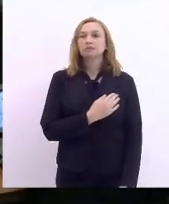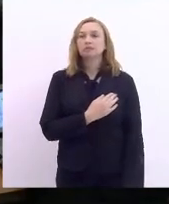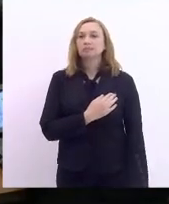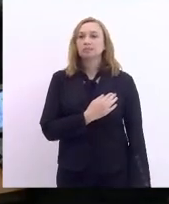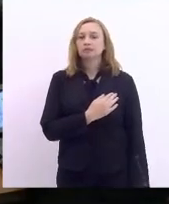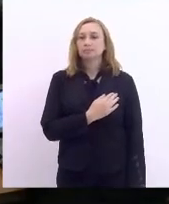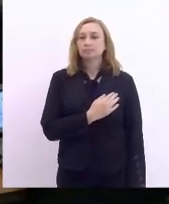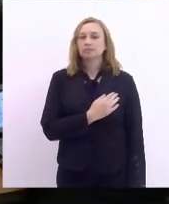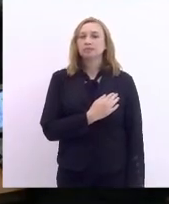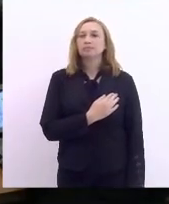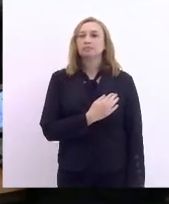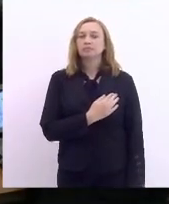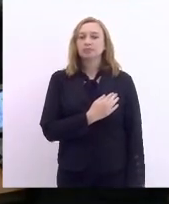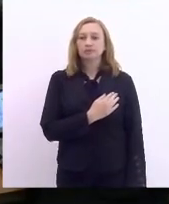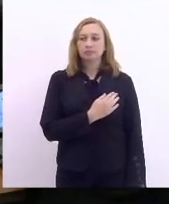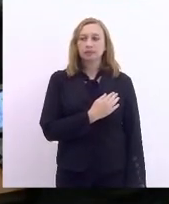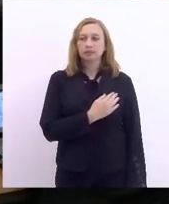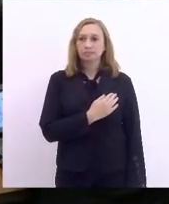a